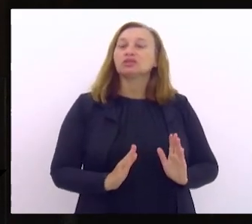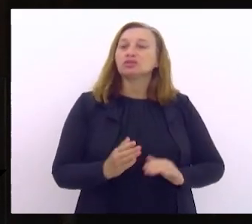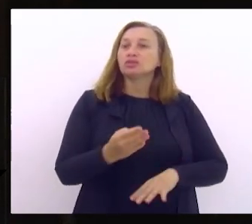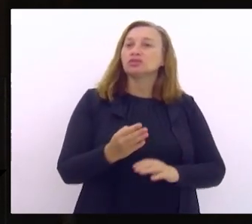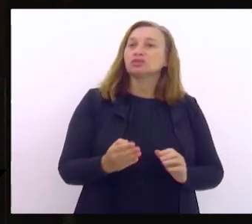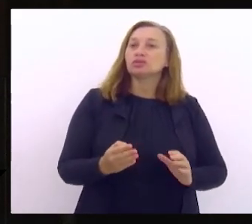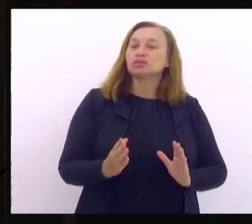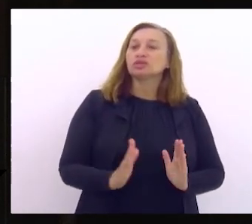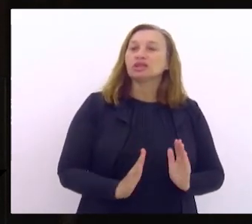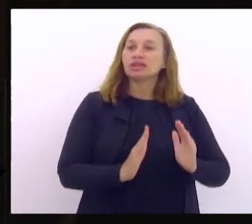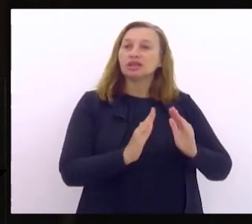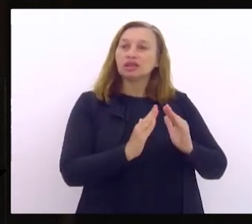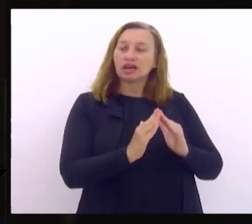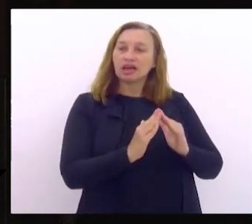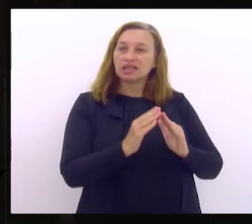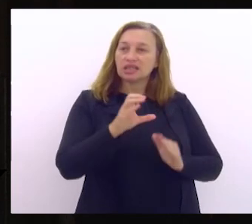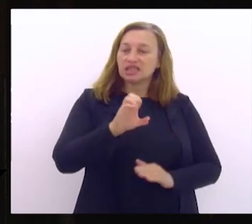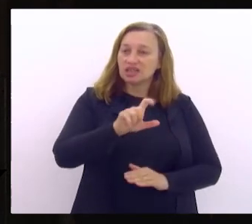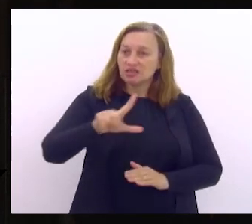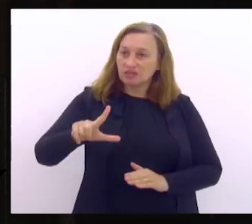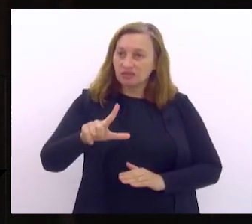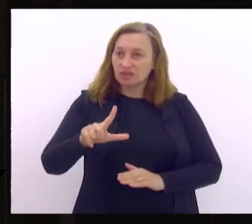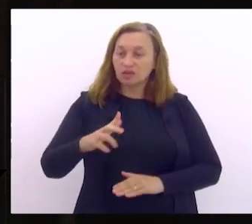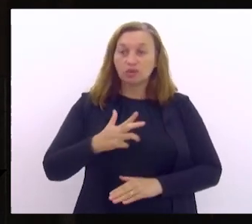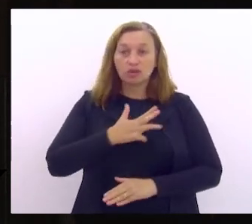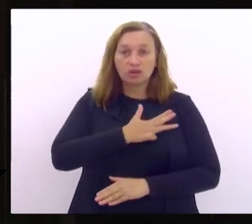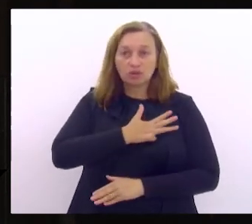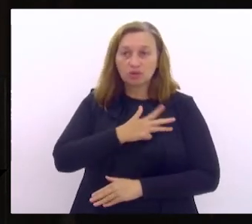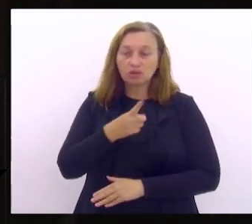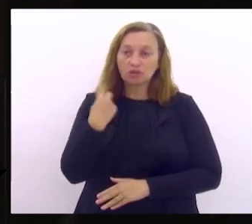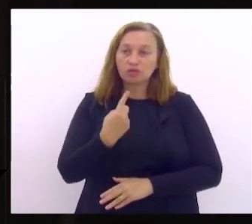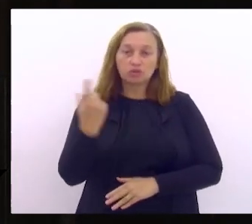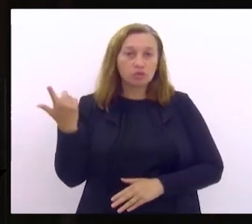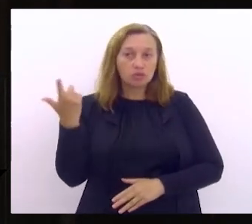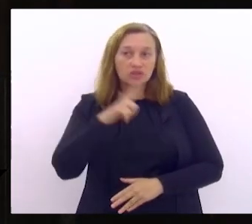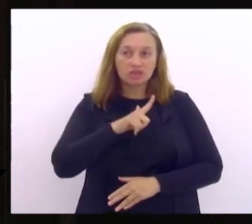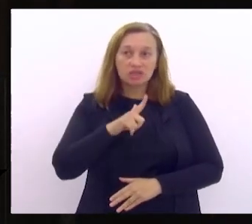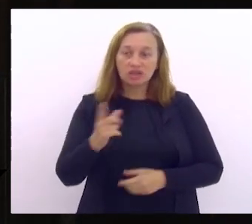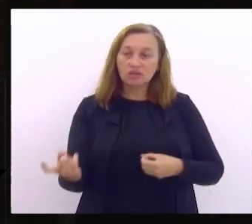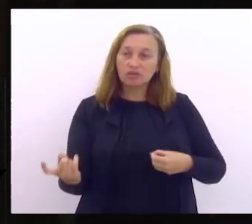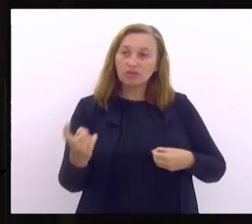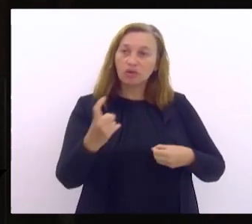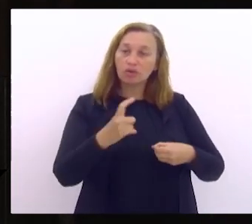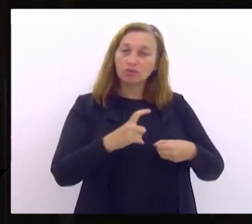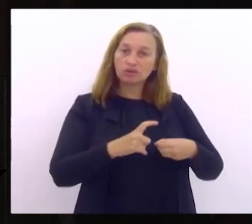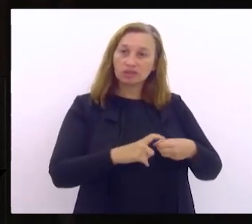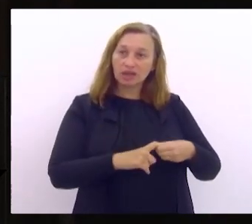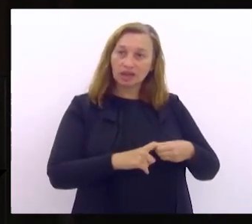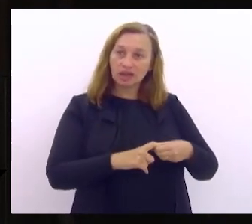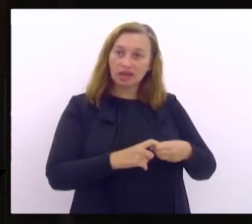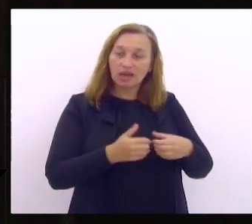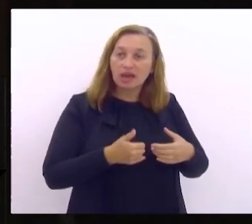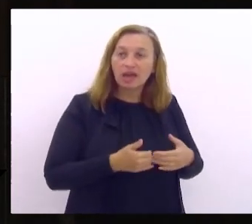Luiz Inácio Lula da Silva, a gente reinstale essa democracia